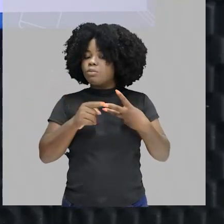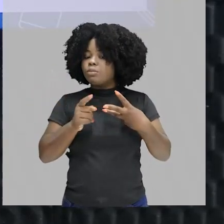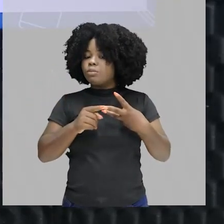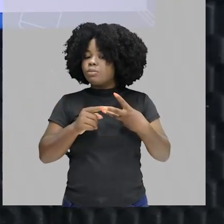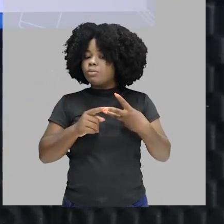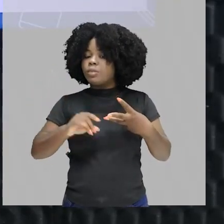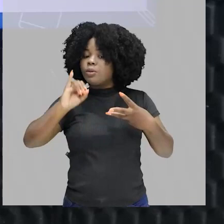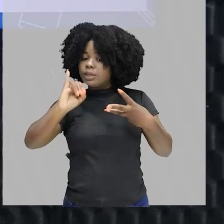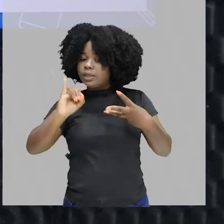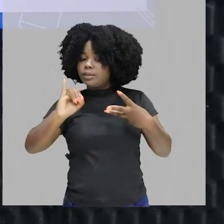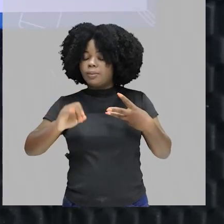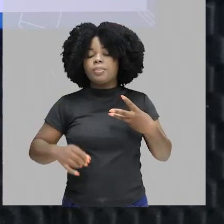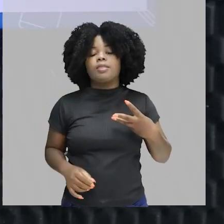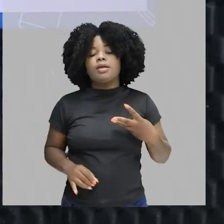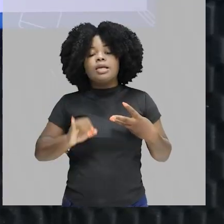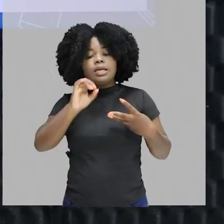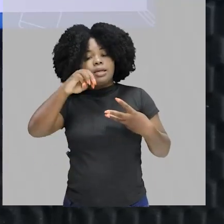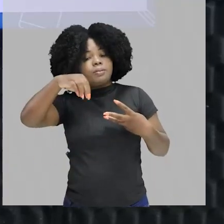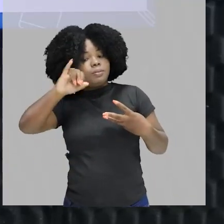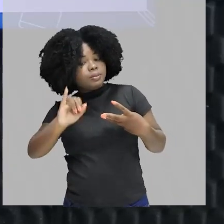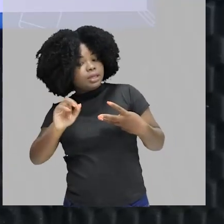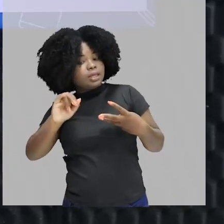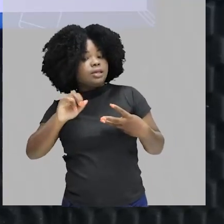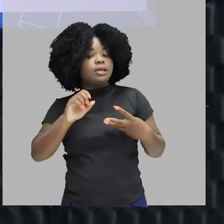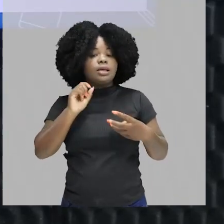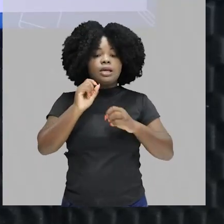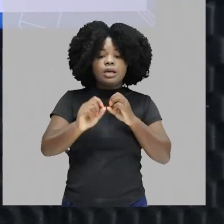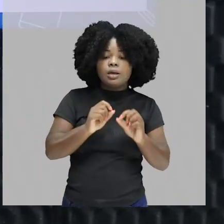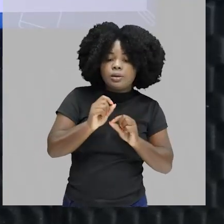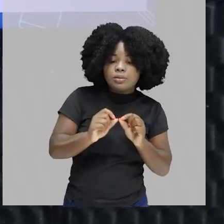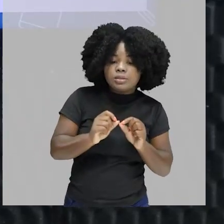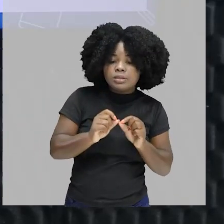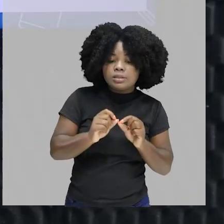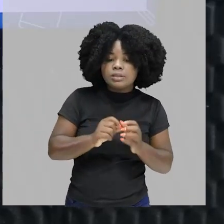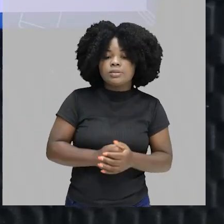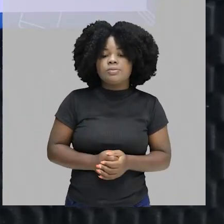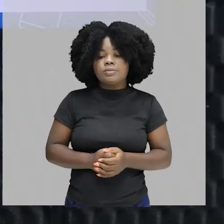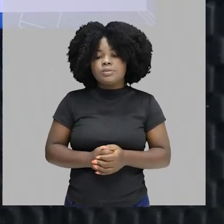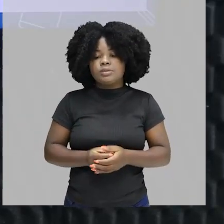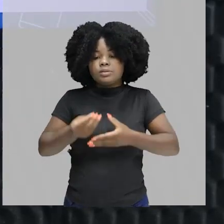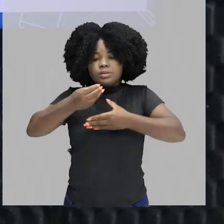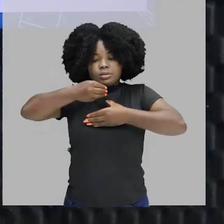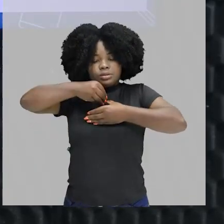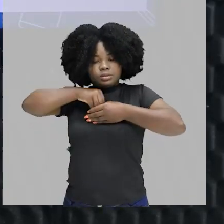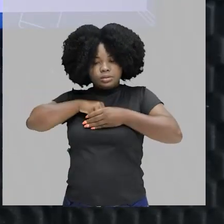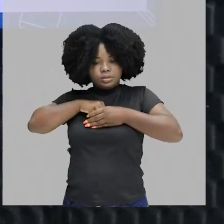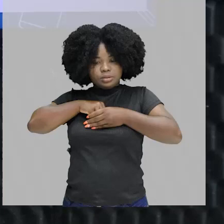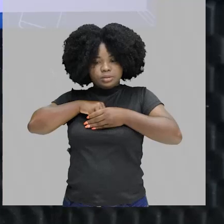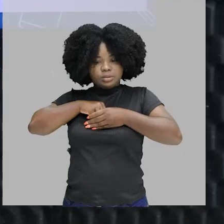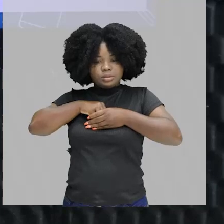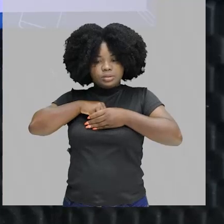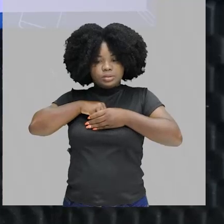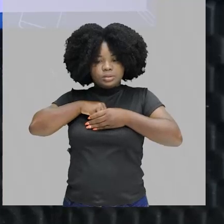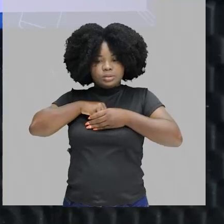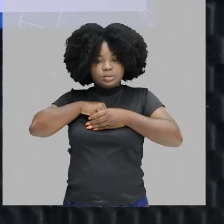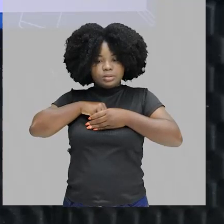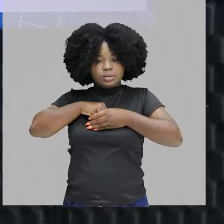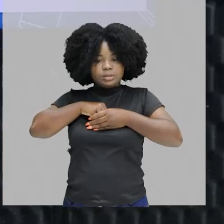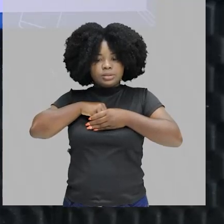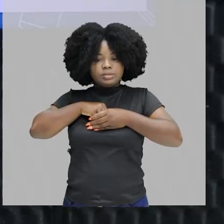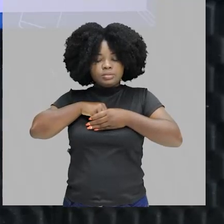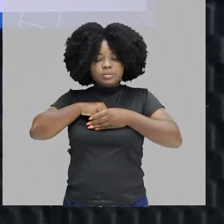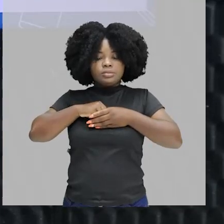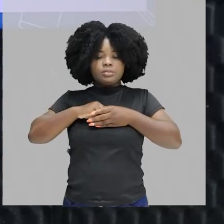I. Lembra, imigração, o I vem de internalizar, integrar. Quem